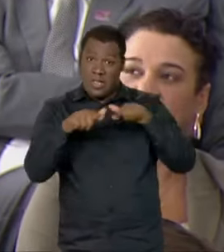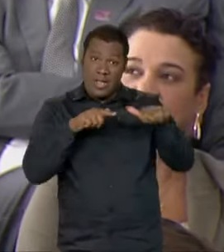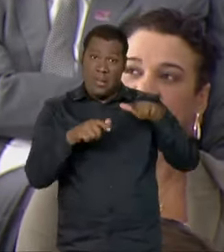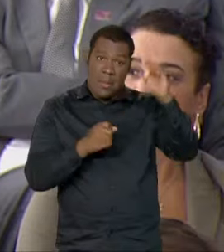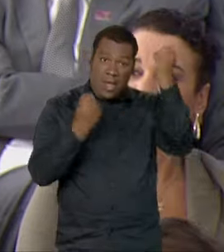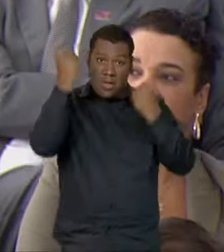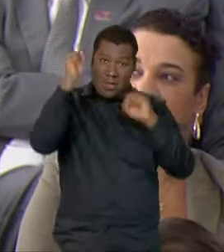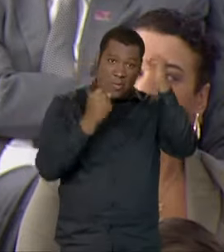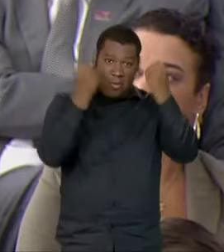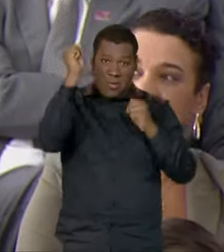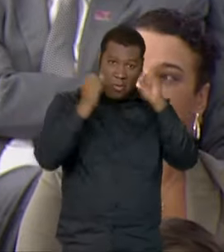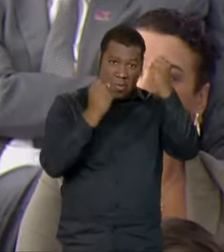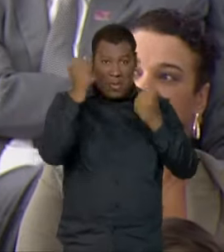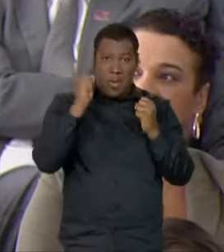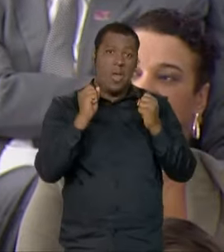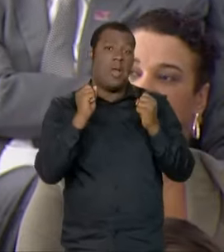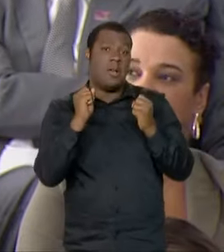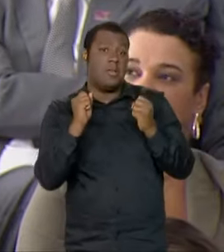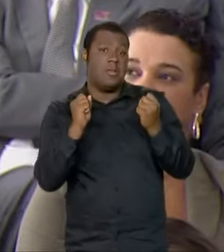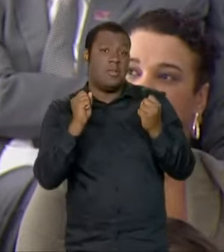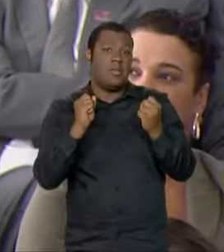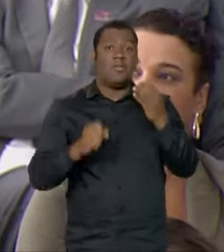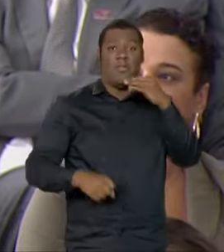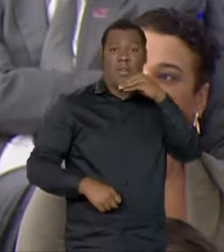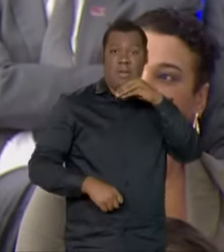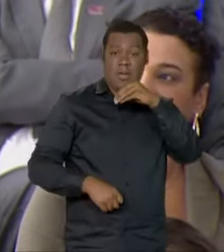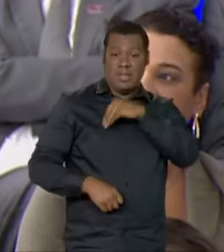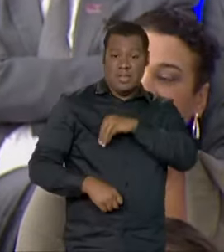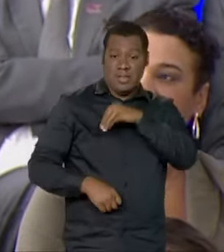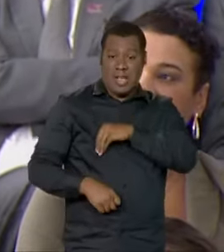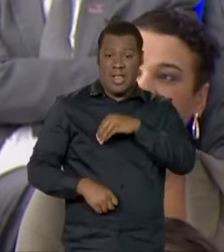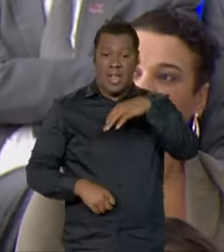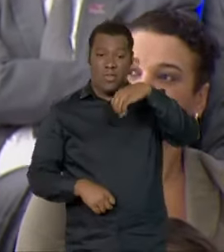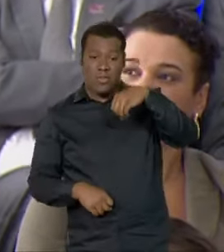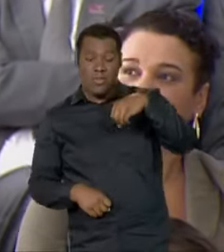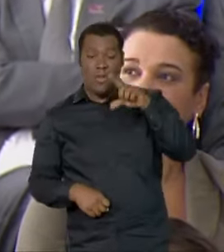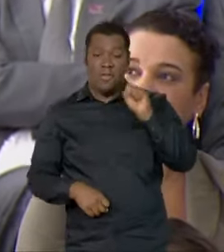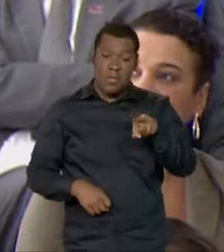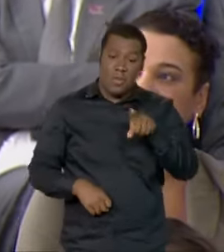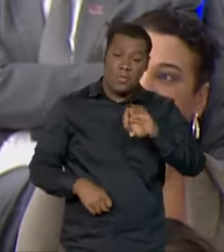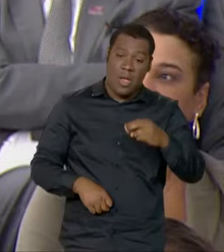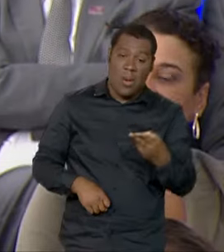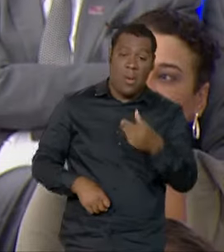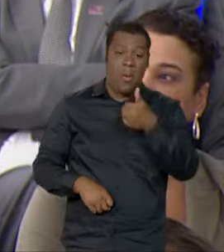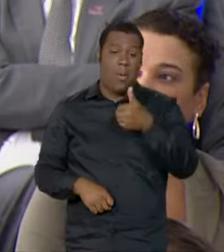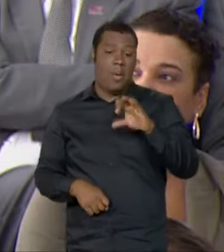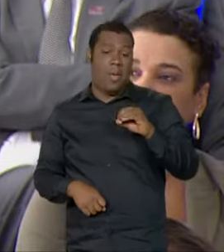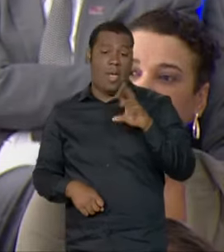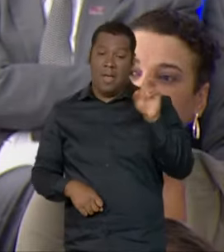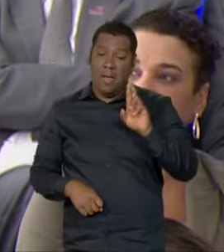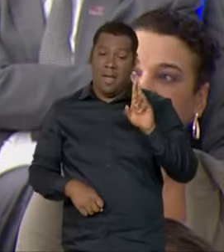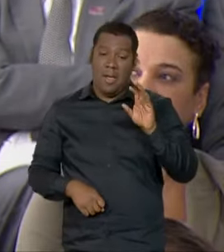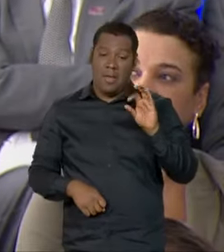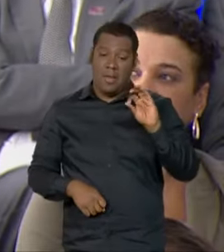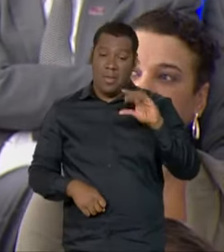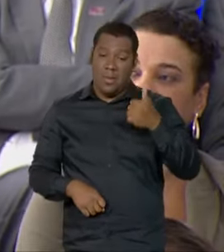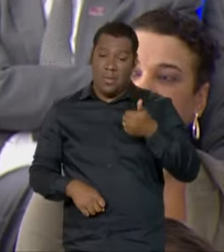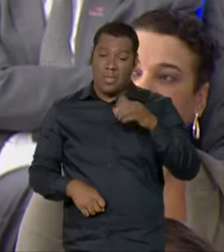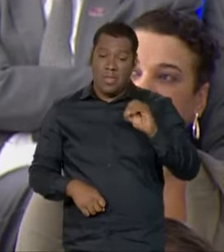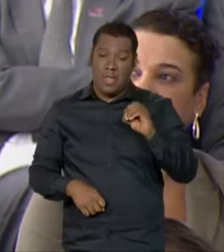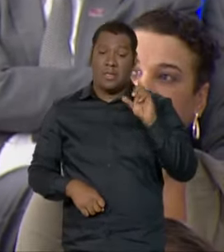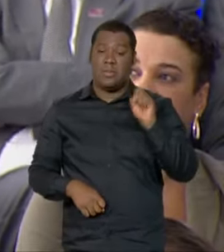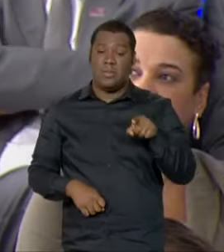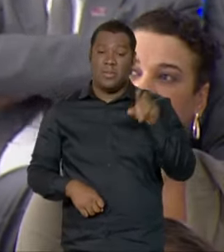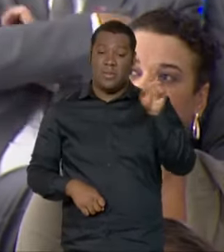ele ganhava 9, 10 mil reais, 8 mil reais. Tá? O de entrada deve ganhar uns 4,5, 5